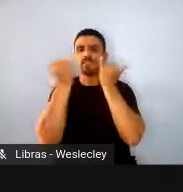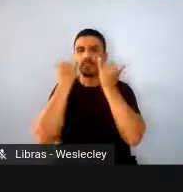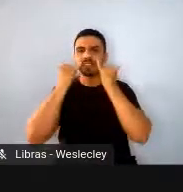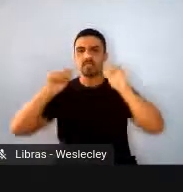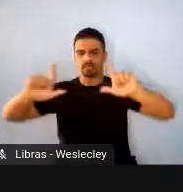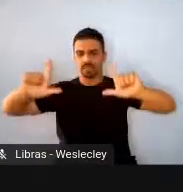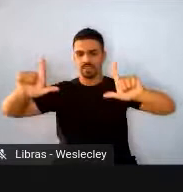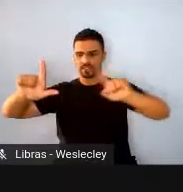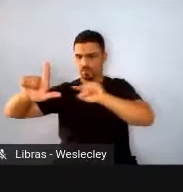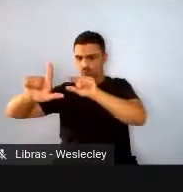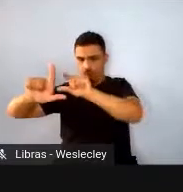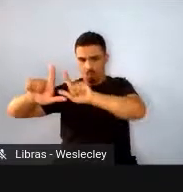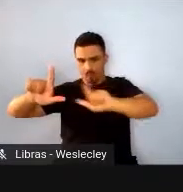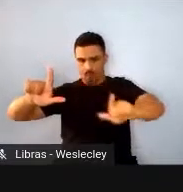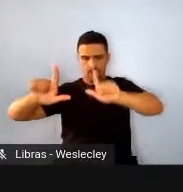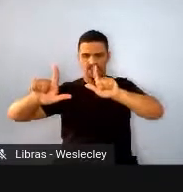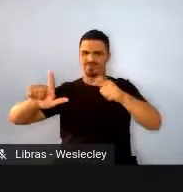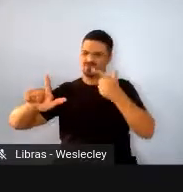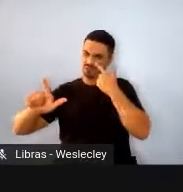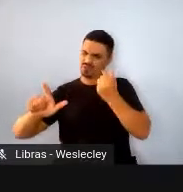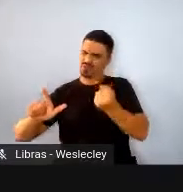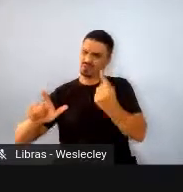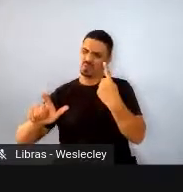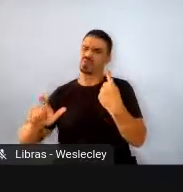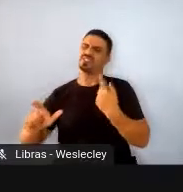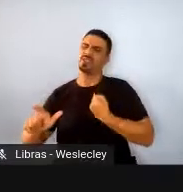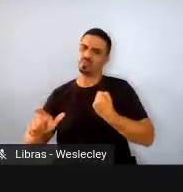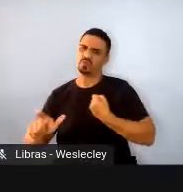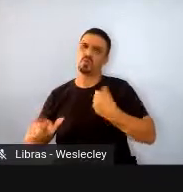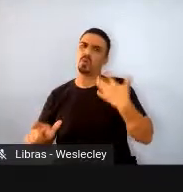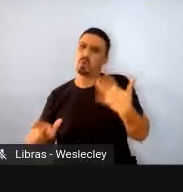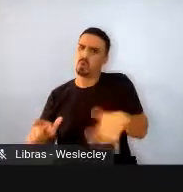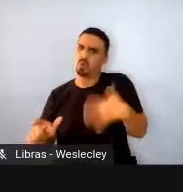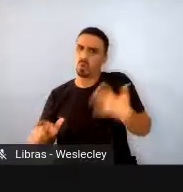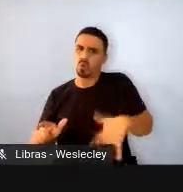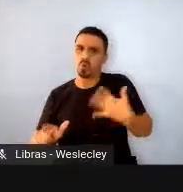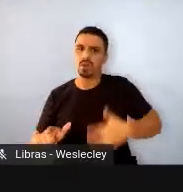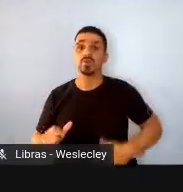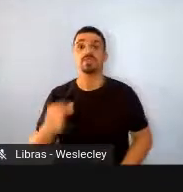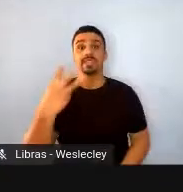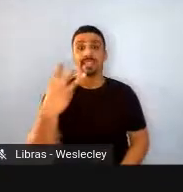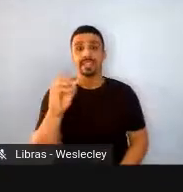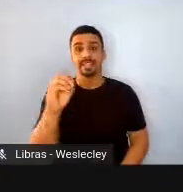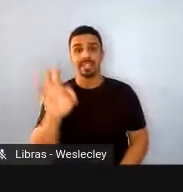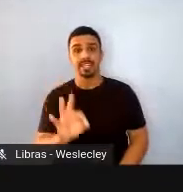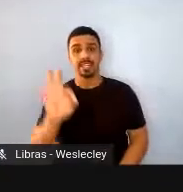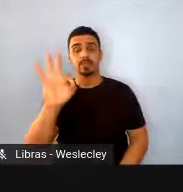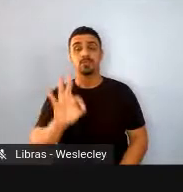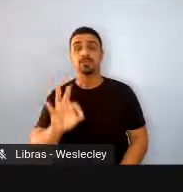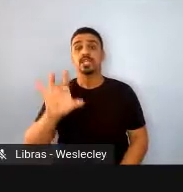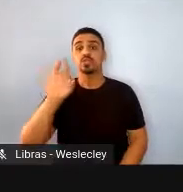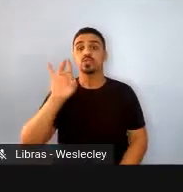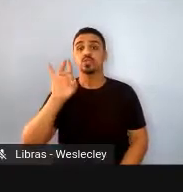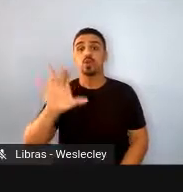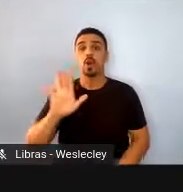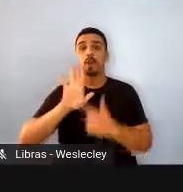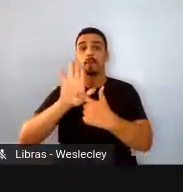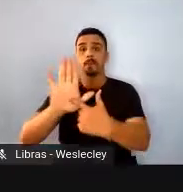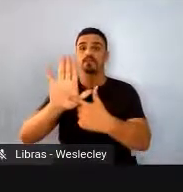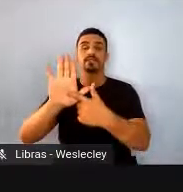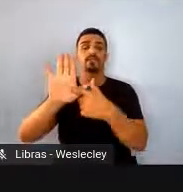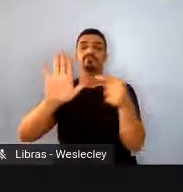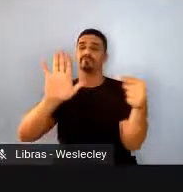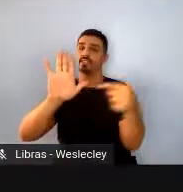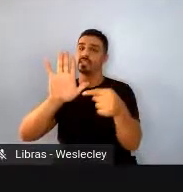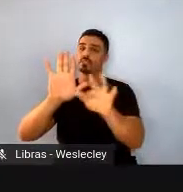muita atenção, porque eu achei um número bem alto. E 30% apresenta apenas isso aqui.